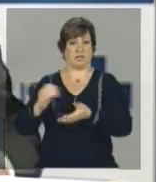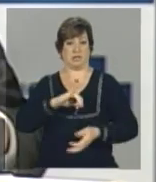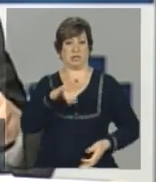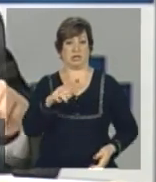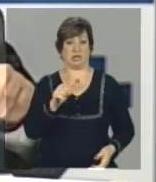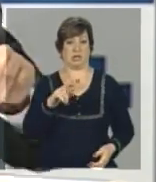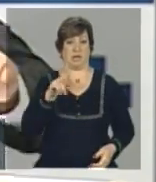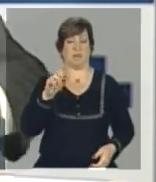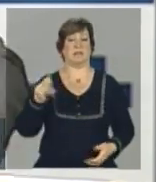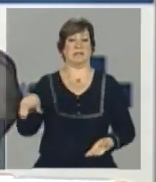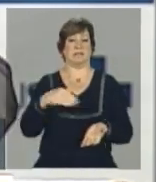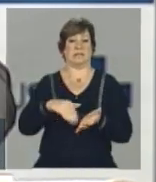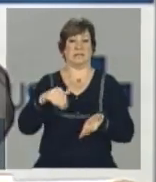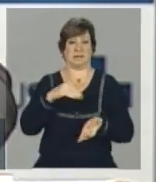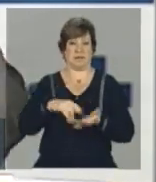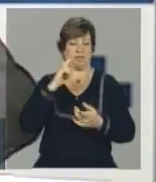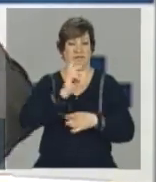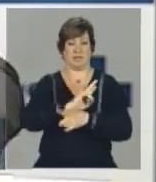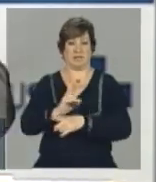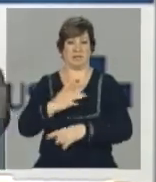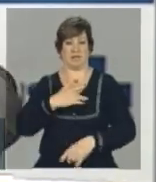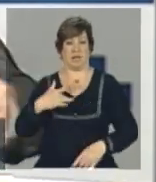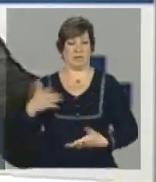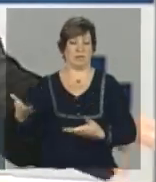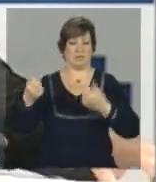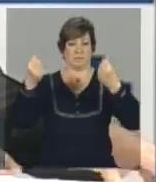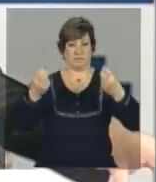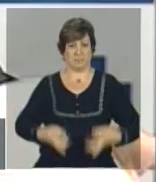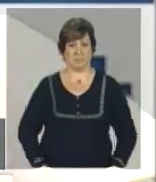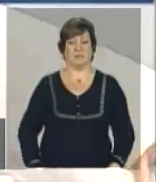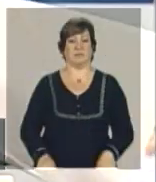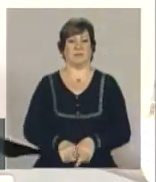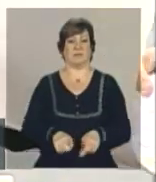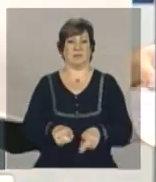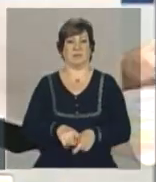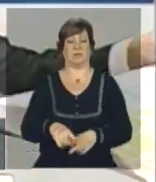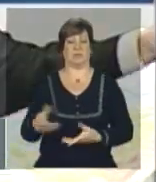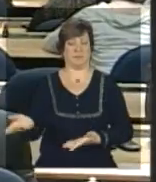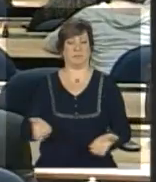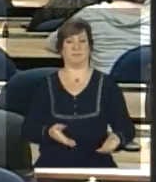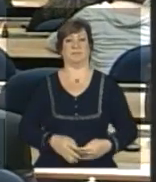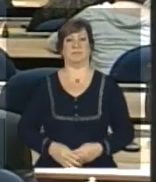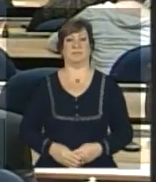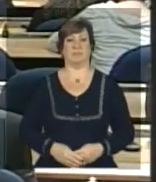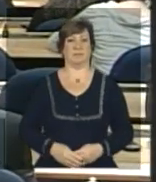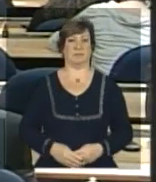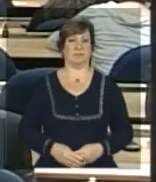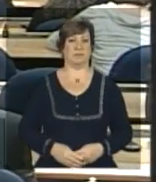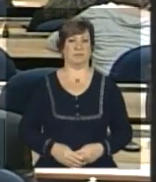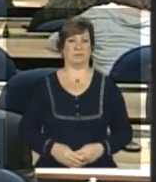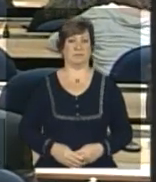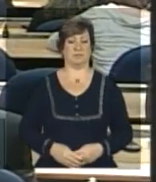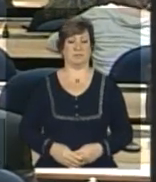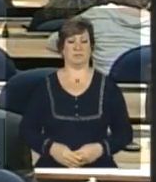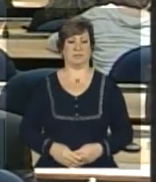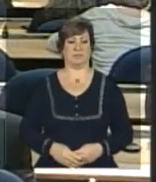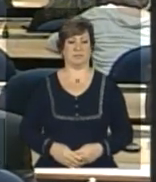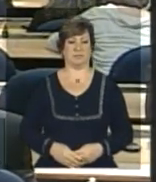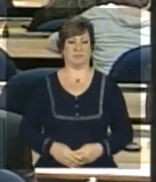Barbosa, secretário de Vigilância e Saúde, ele e o Dr. Giovannini fazerem a apresentação. Jarbas.